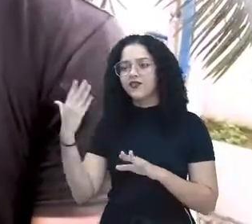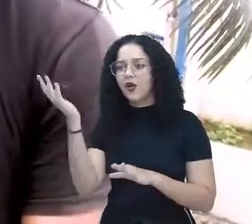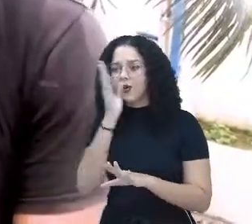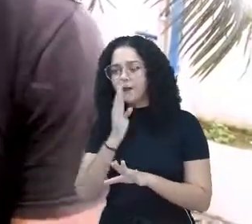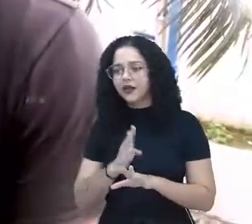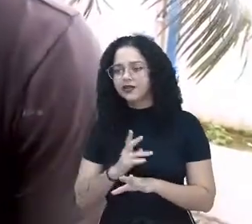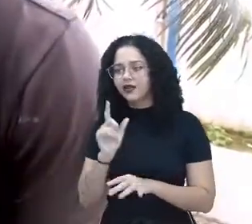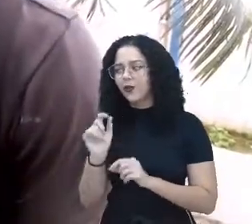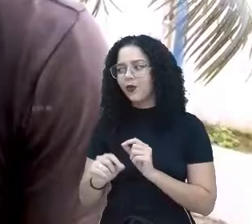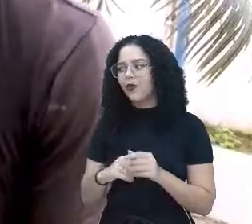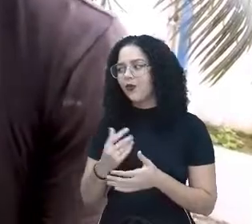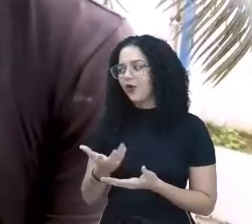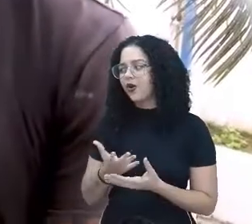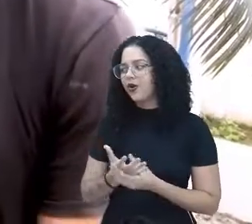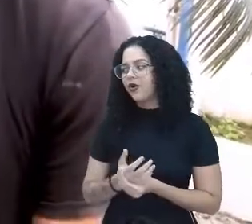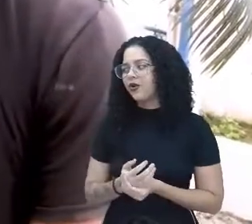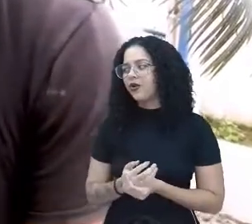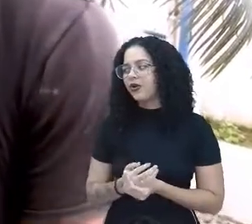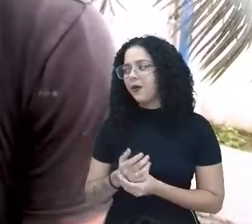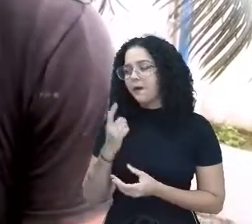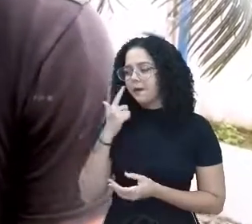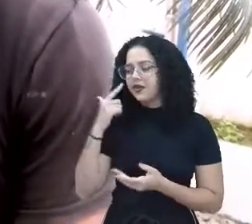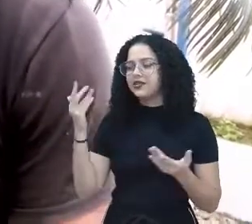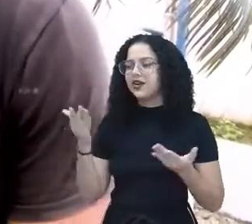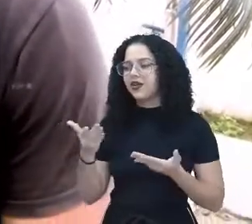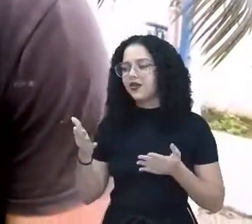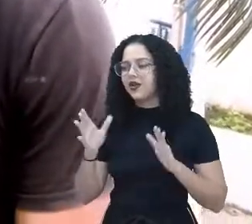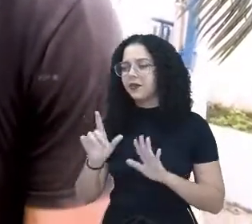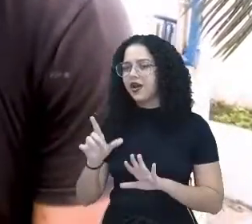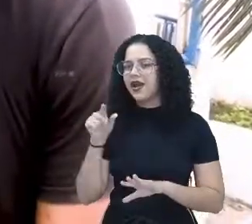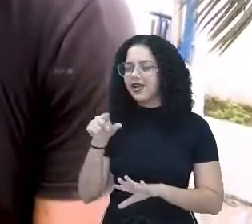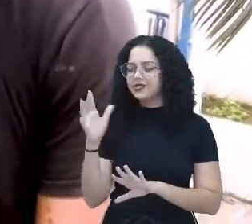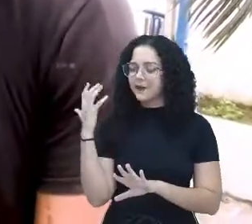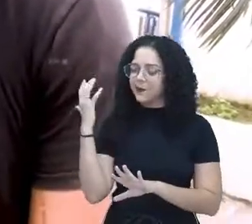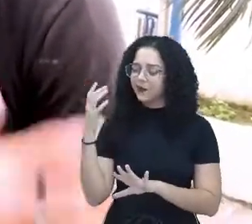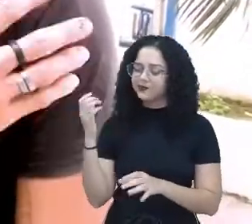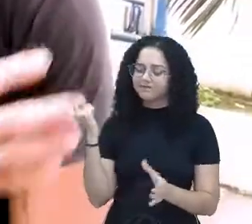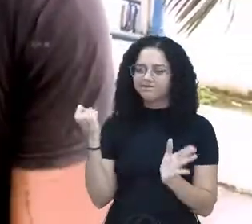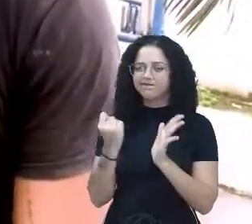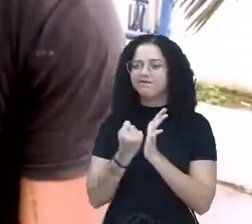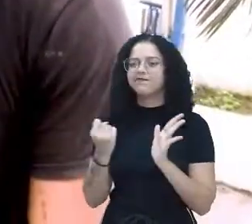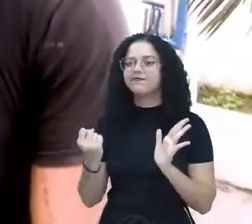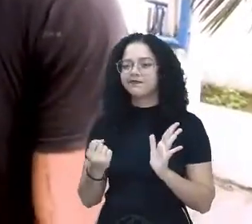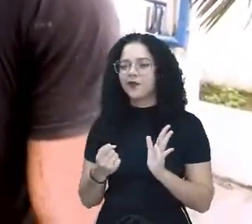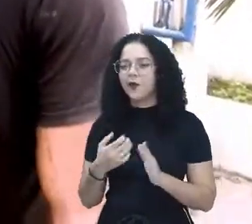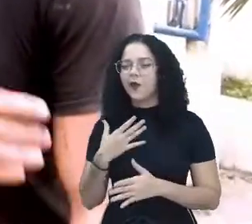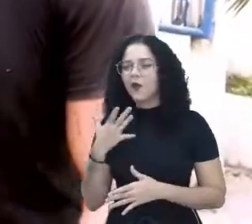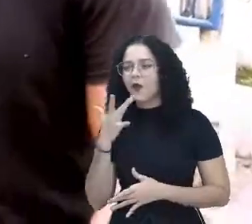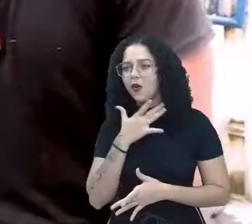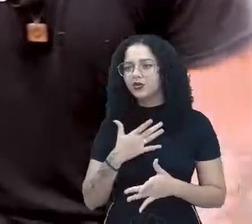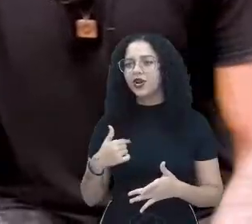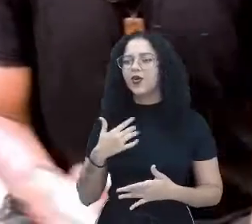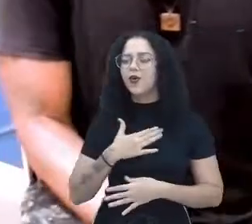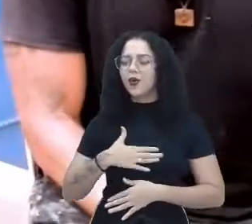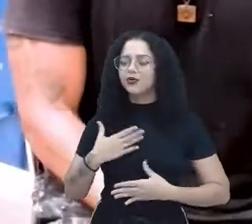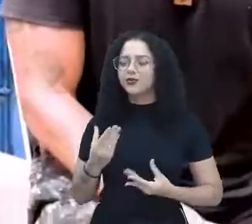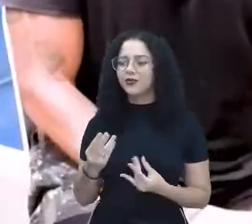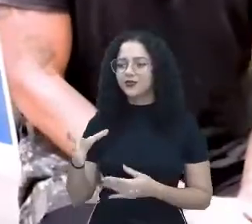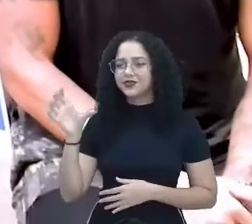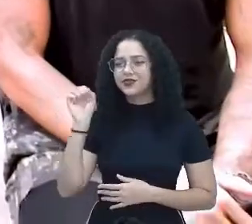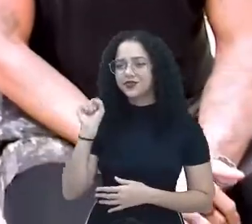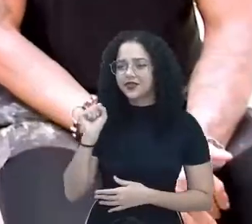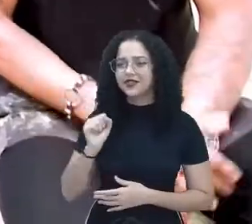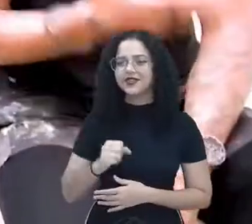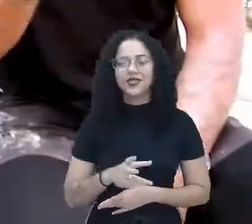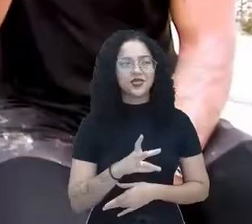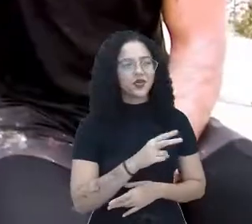músicas preferidas, veio umas músicas e tal, mas essa música é bem marcante. E um monte de música de artistas, eu adoro Caetano Veloso. Nossa,